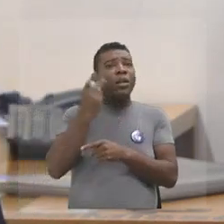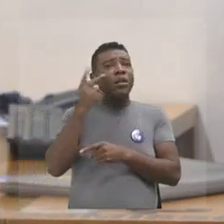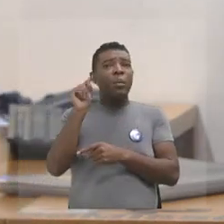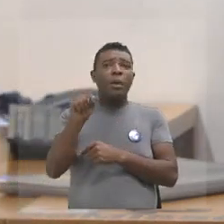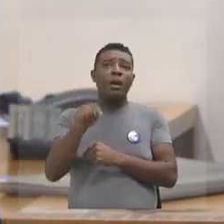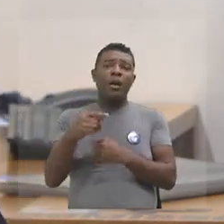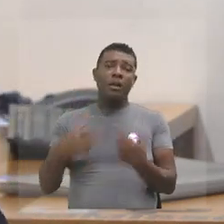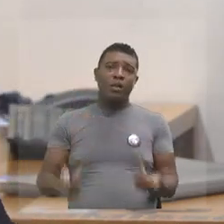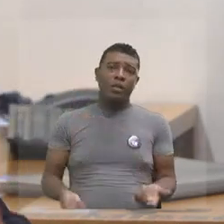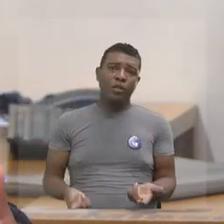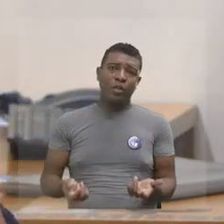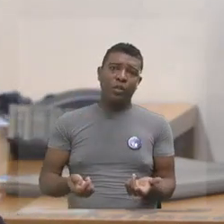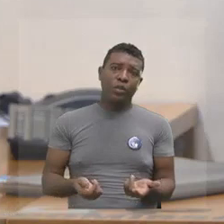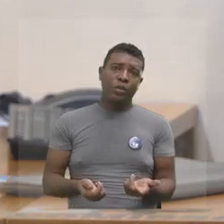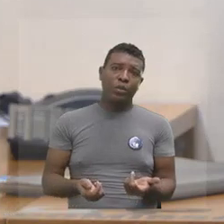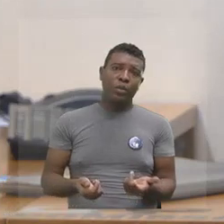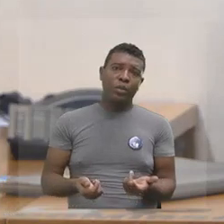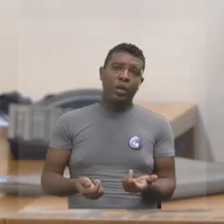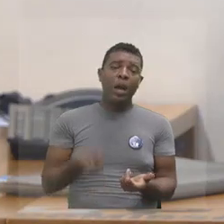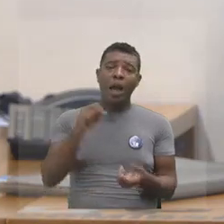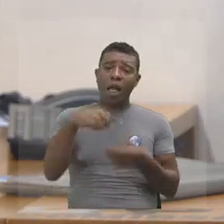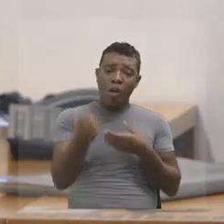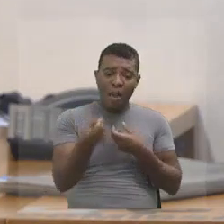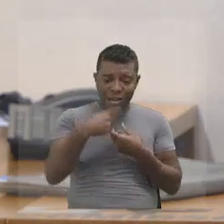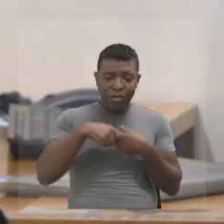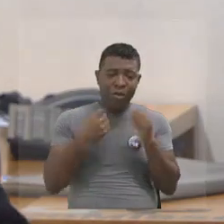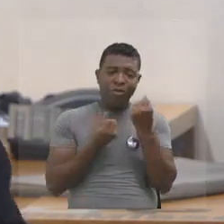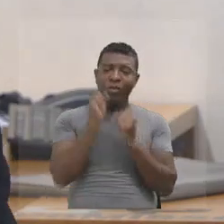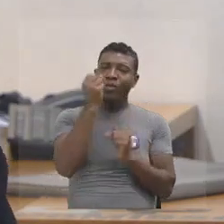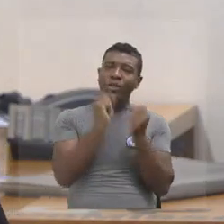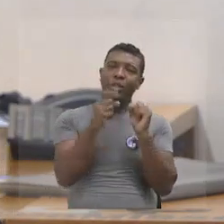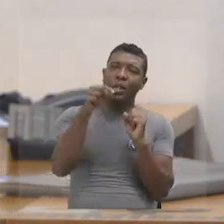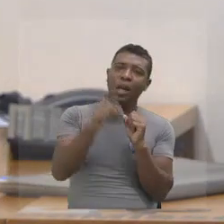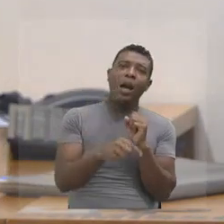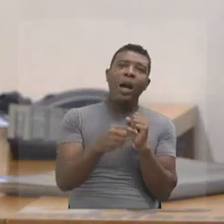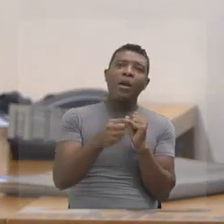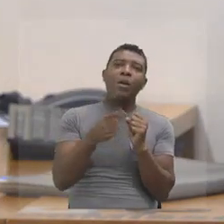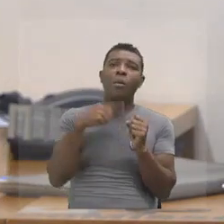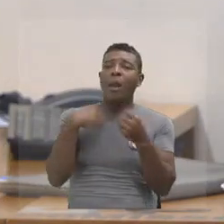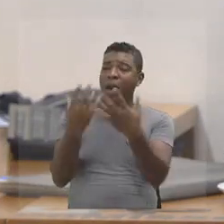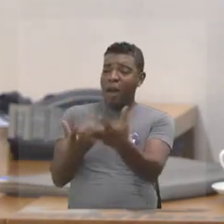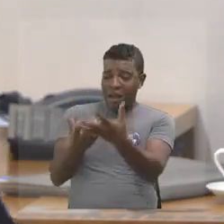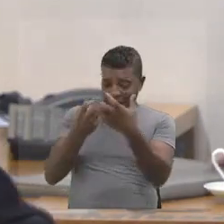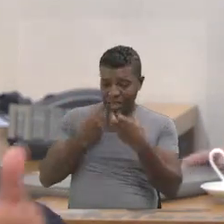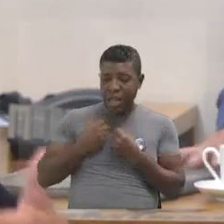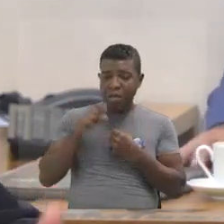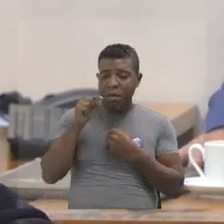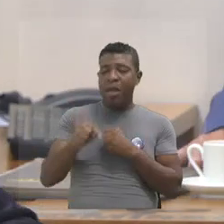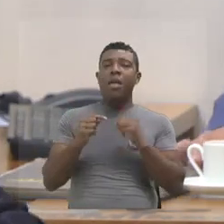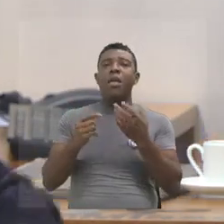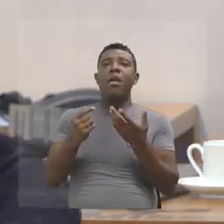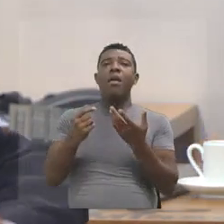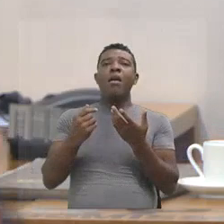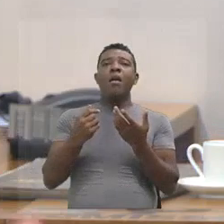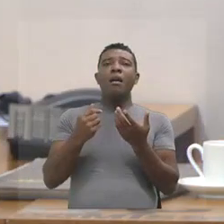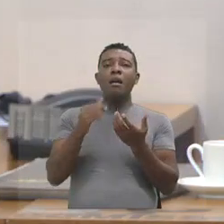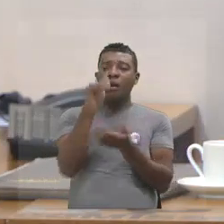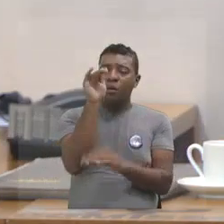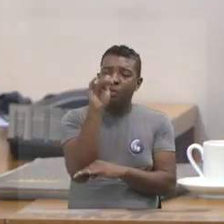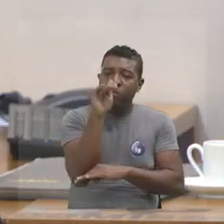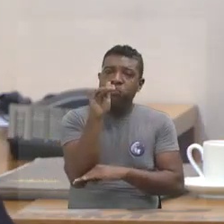industrial na recepção né dessa embalagens não é para que elas possam serem